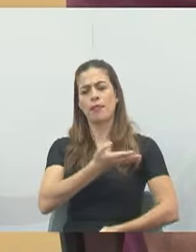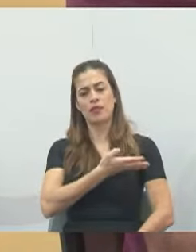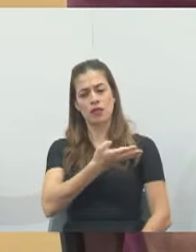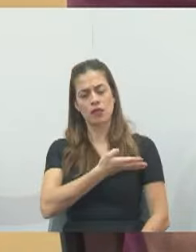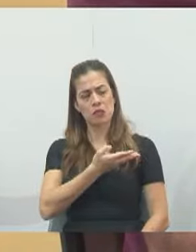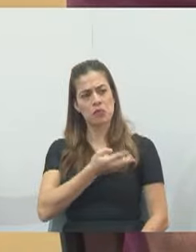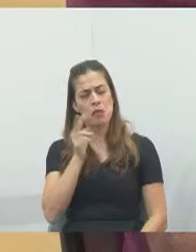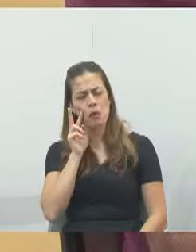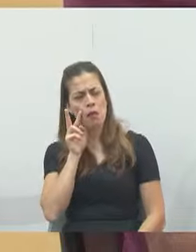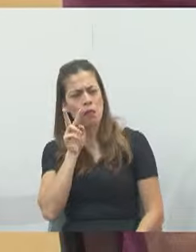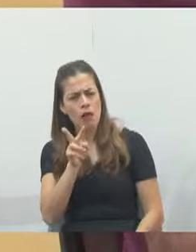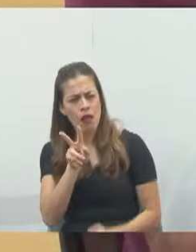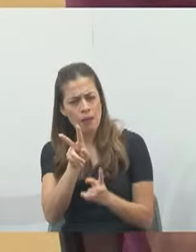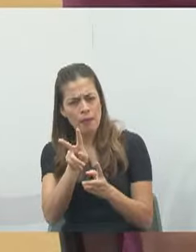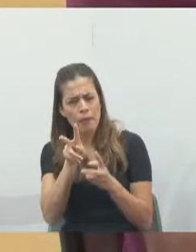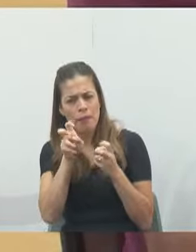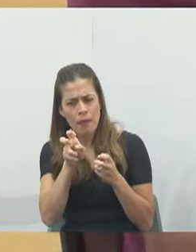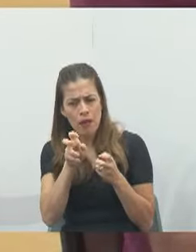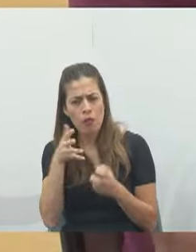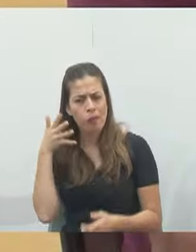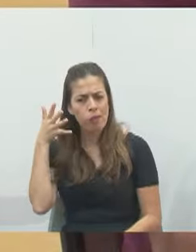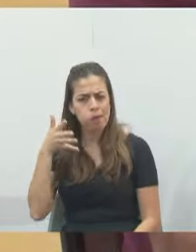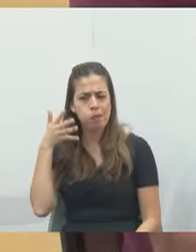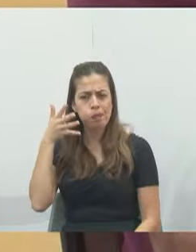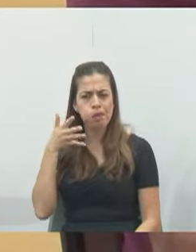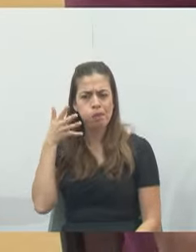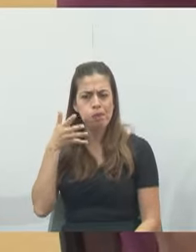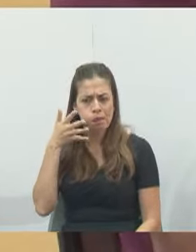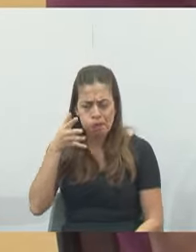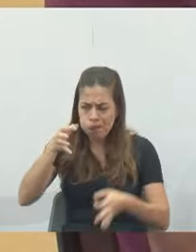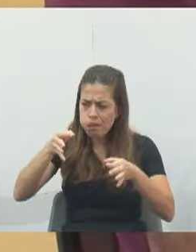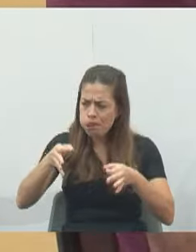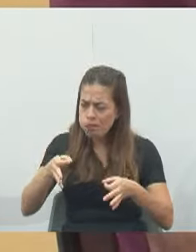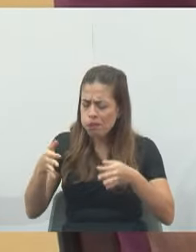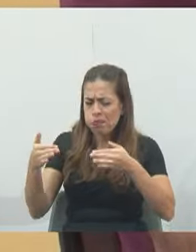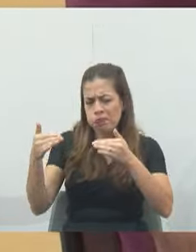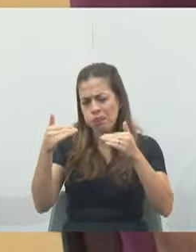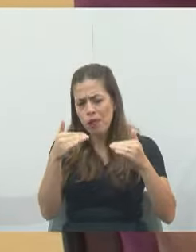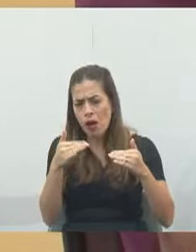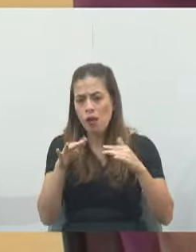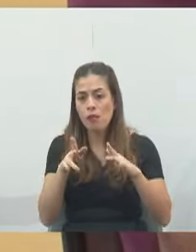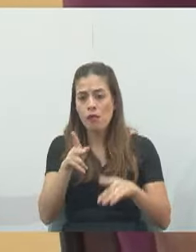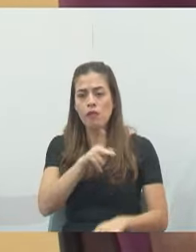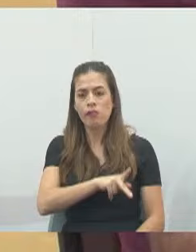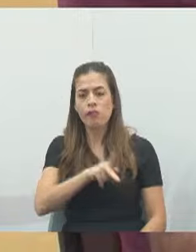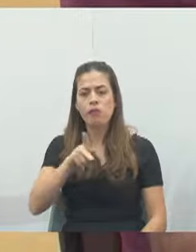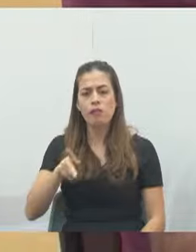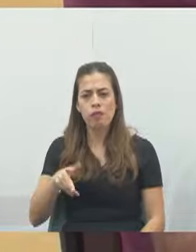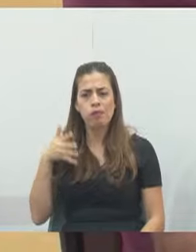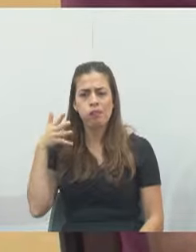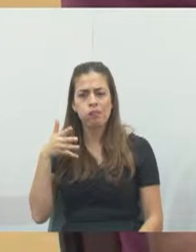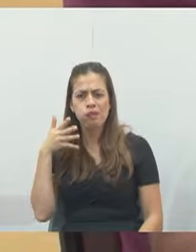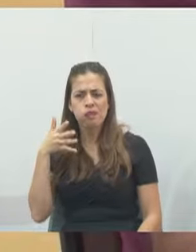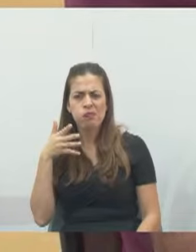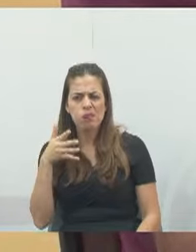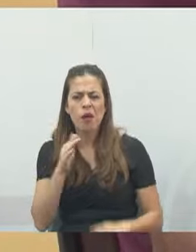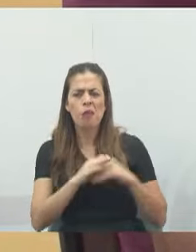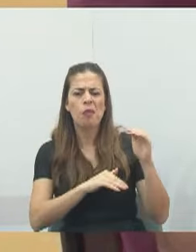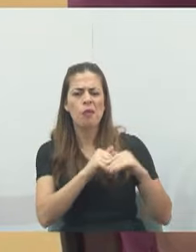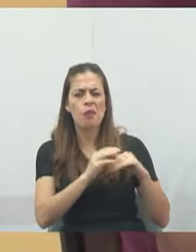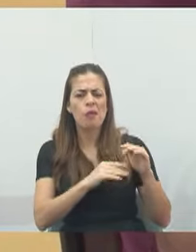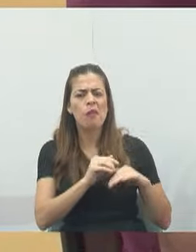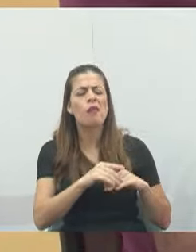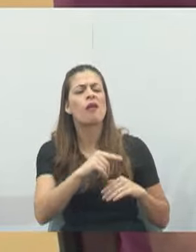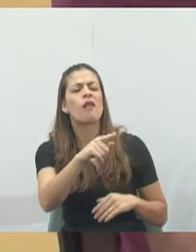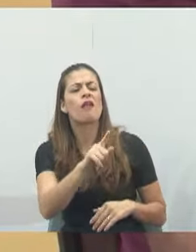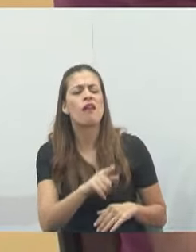eu via nele um discurso assim, contundente, mas o professor fica mais no discurso que na prática. Foi que eu cobrei dele, falei,